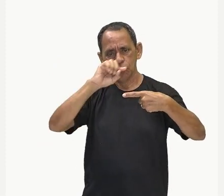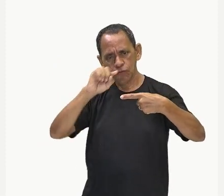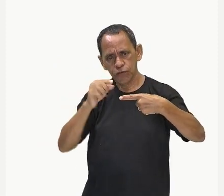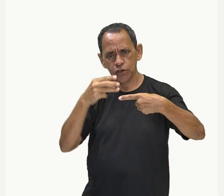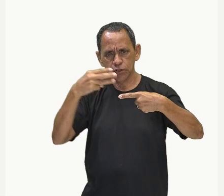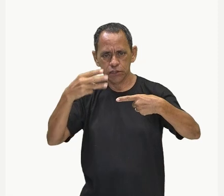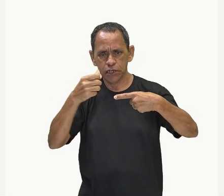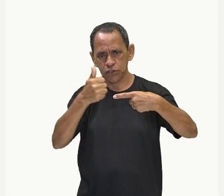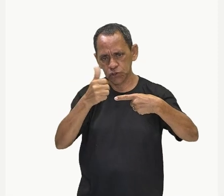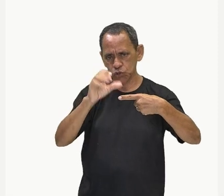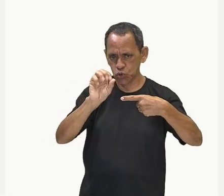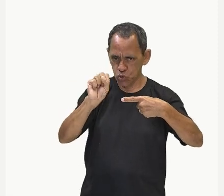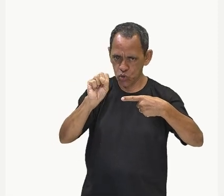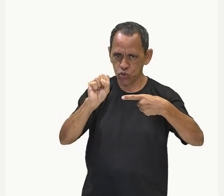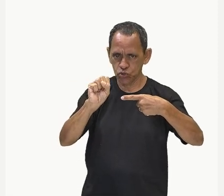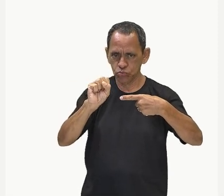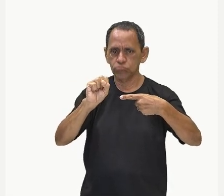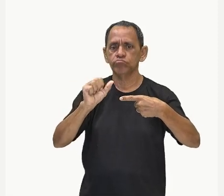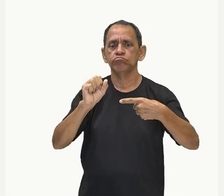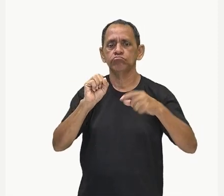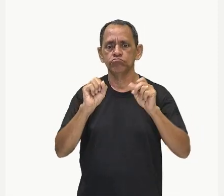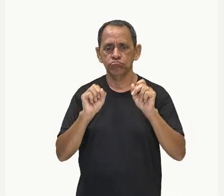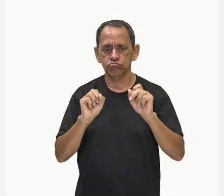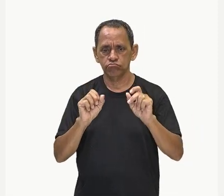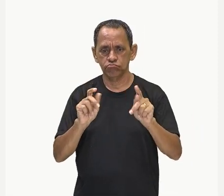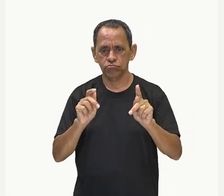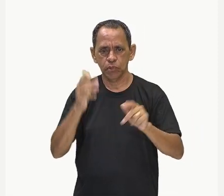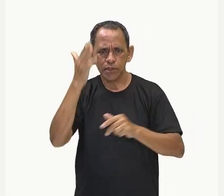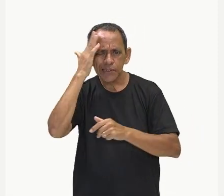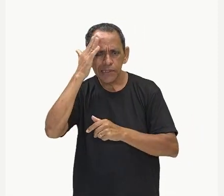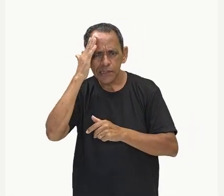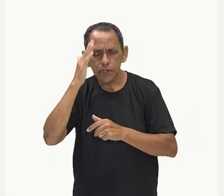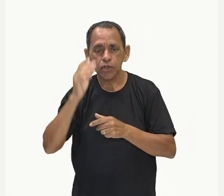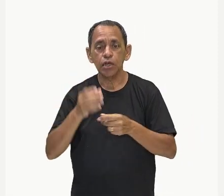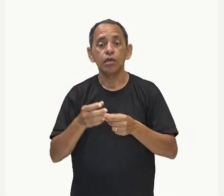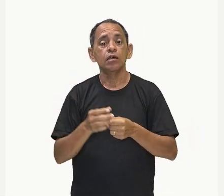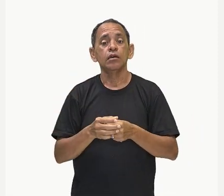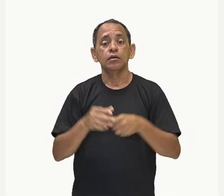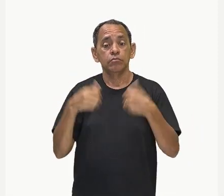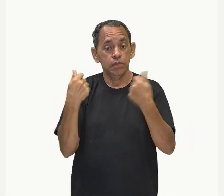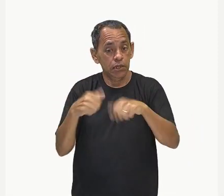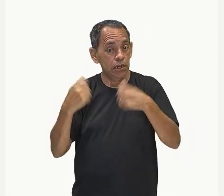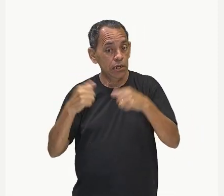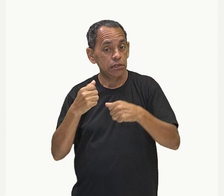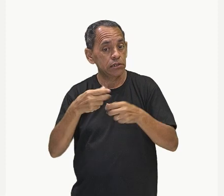fração vai se transformar em número decimal e esse número decimal ficará